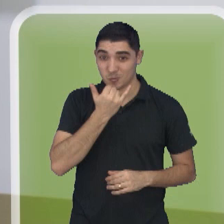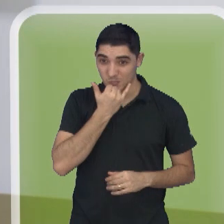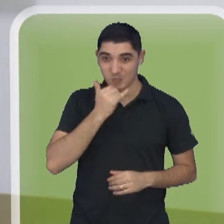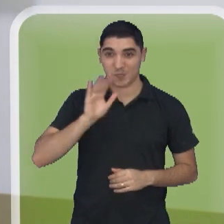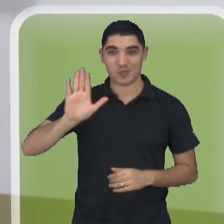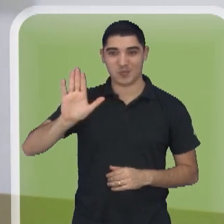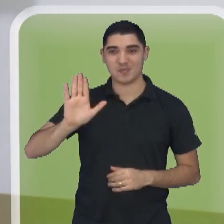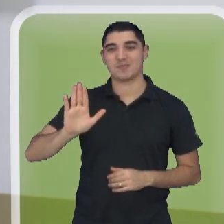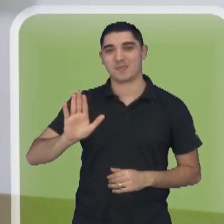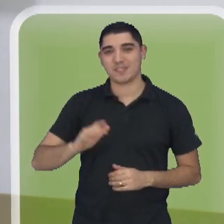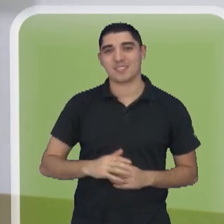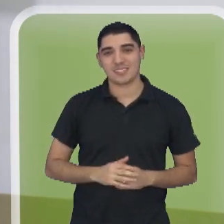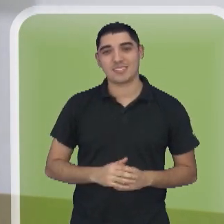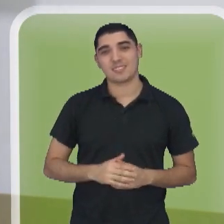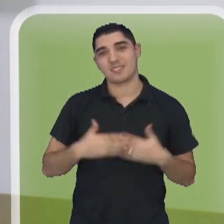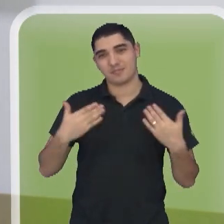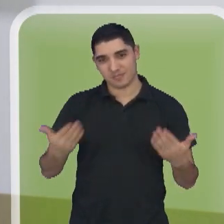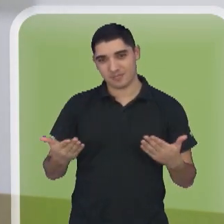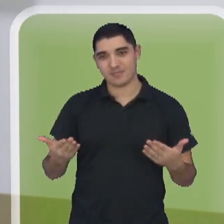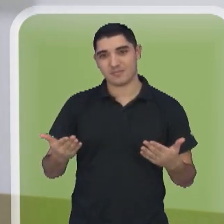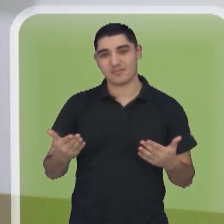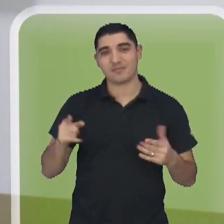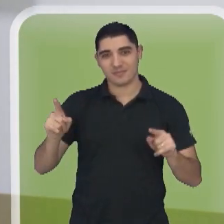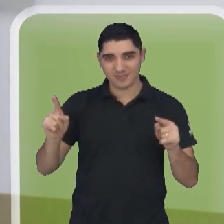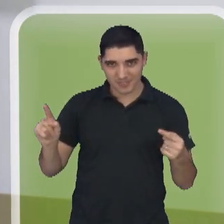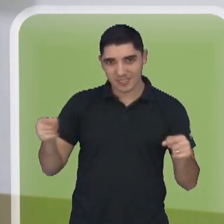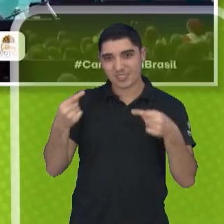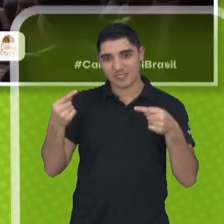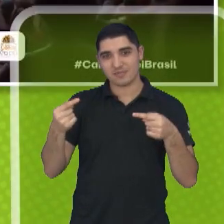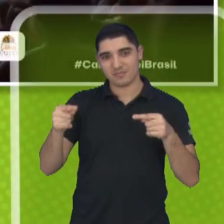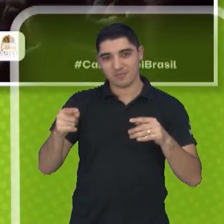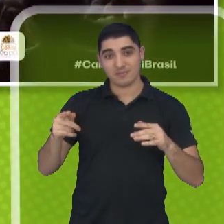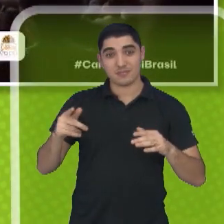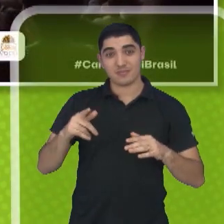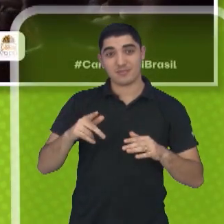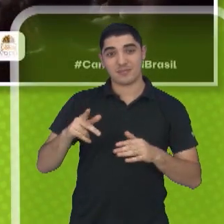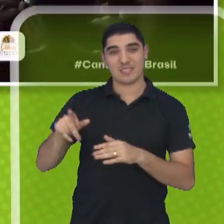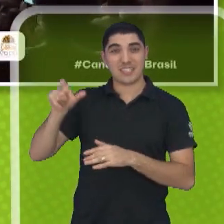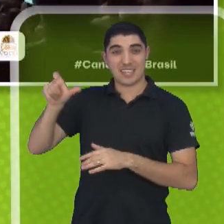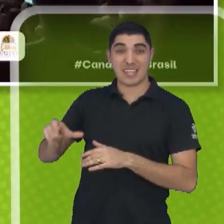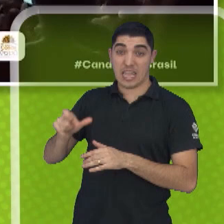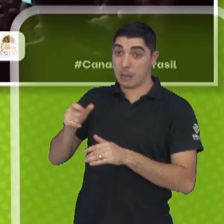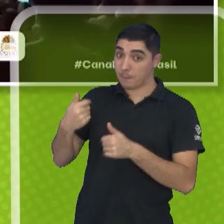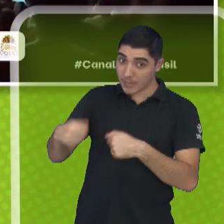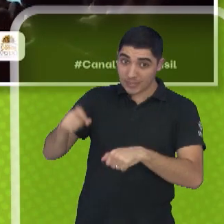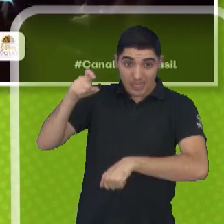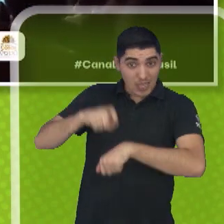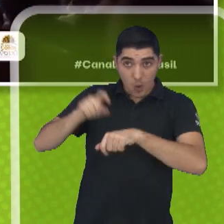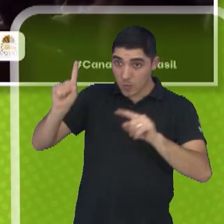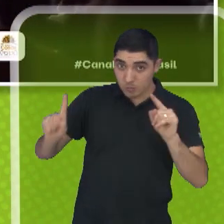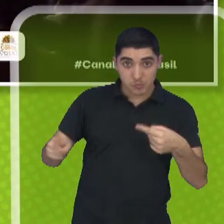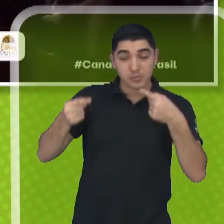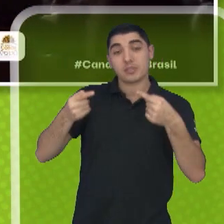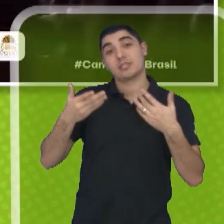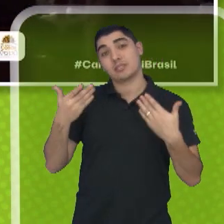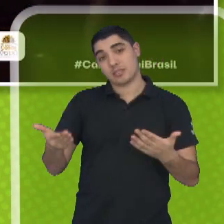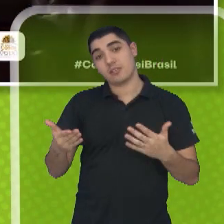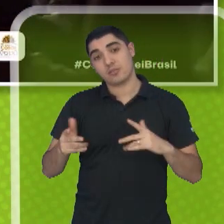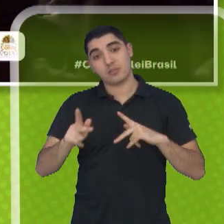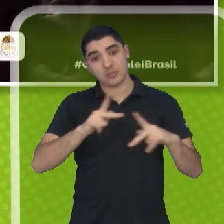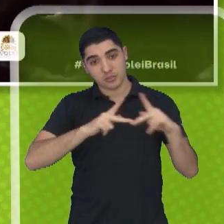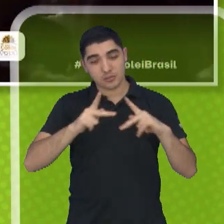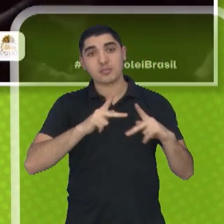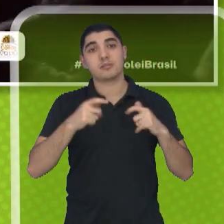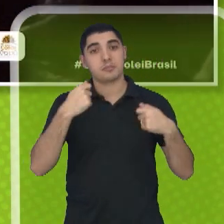Desculpa. Como a gente diz, o jogo é jogado, na Maria Pescado. Quem morre de véspera é Peru. São José tem todas as chances aí